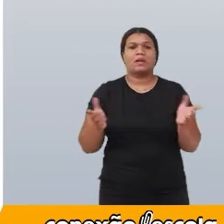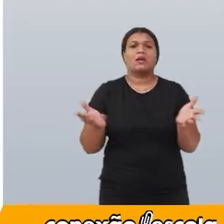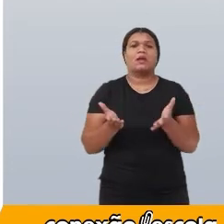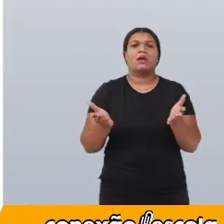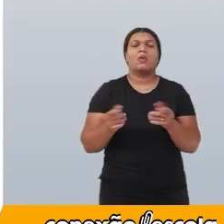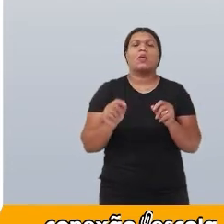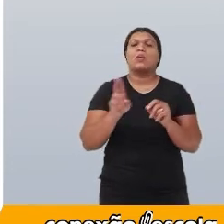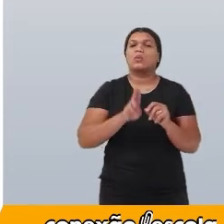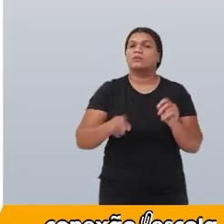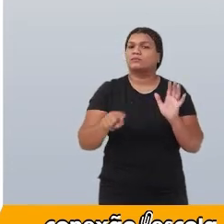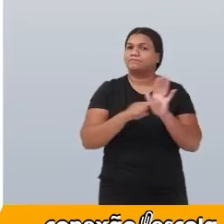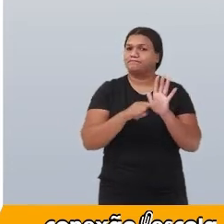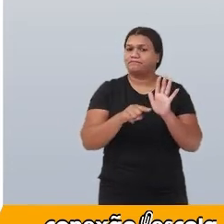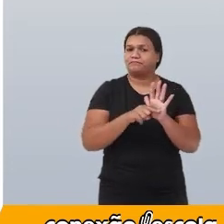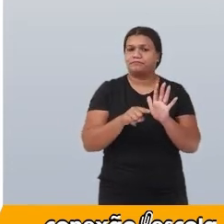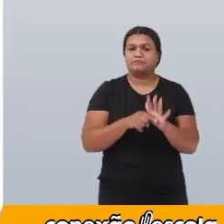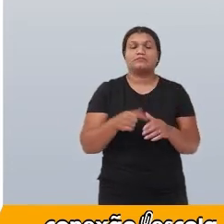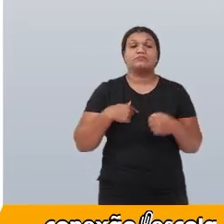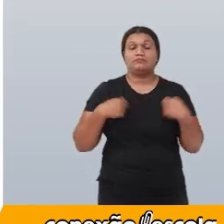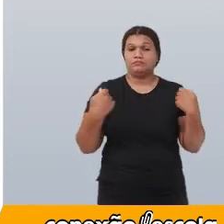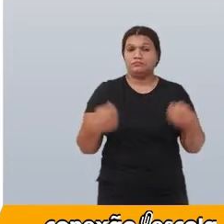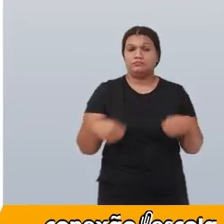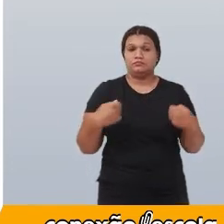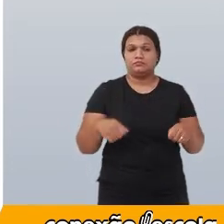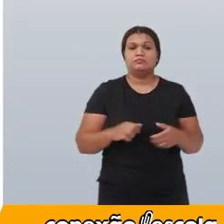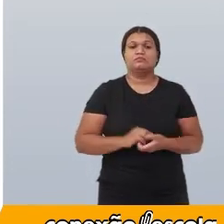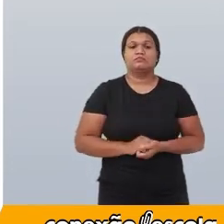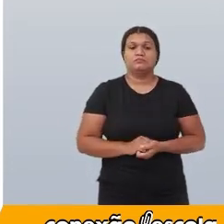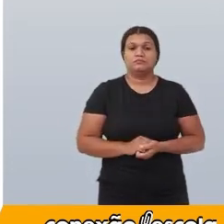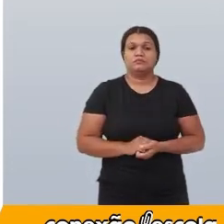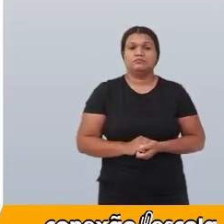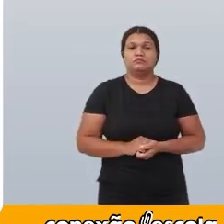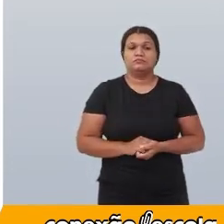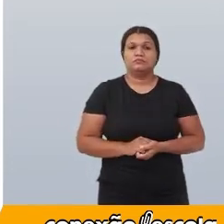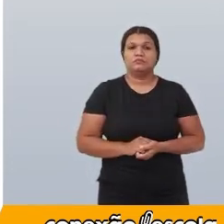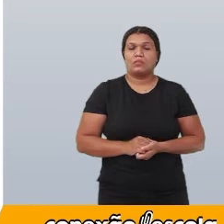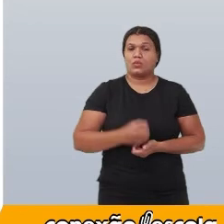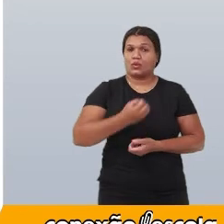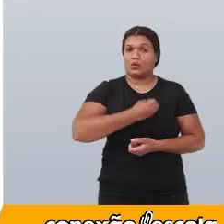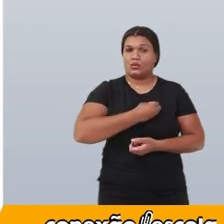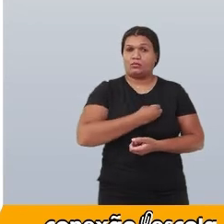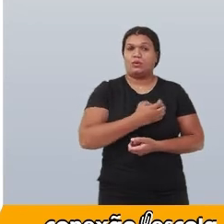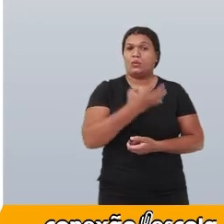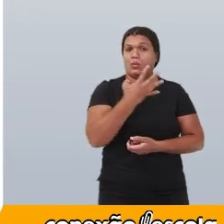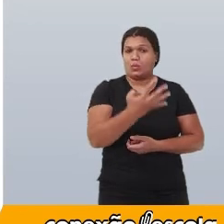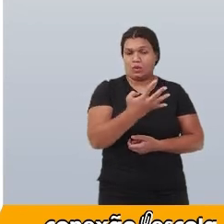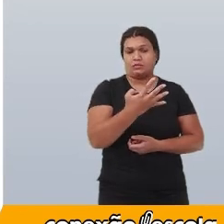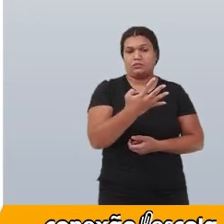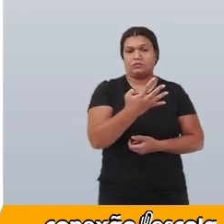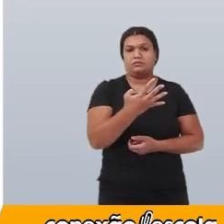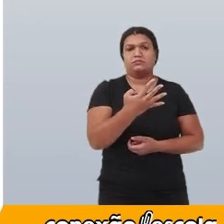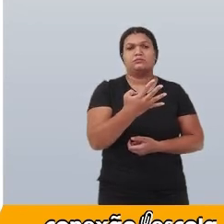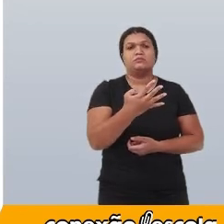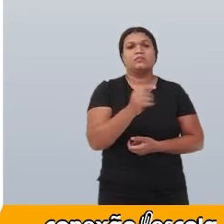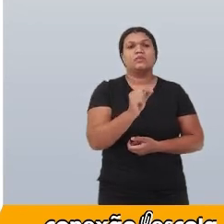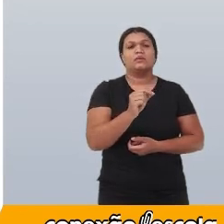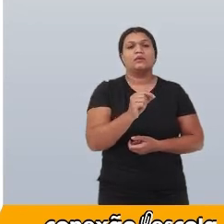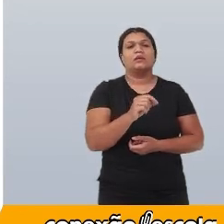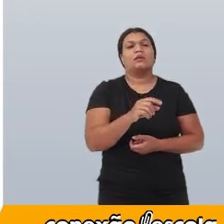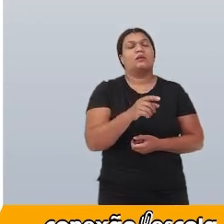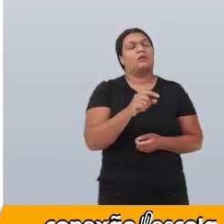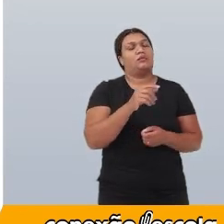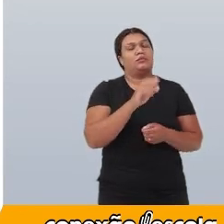na subtração. Eu preciso pegar do número 4, dos décimos,